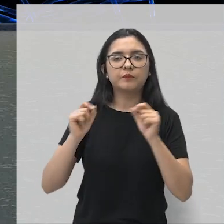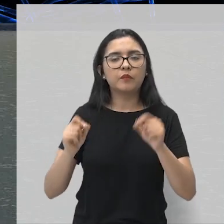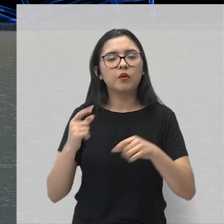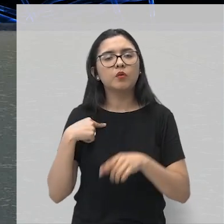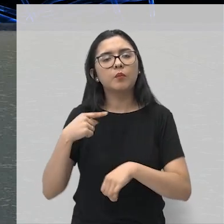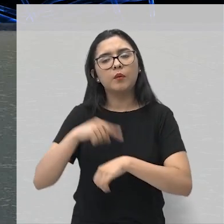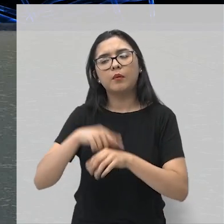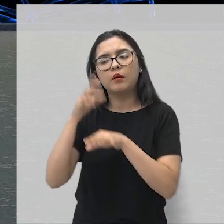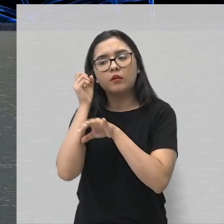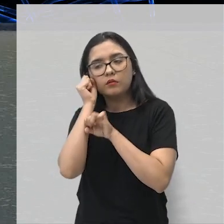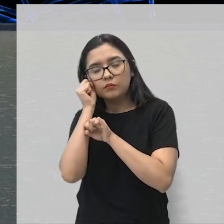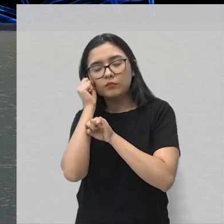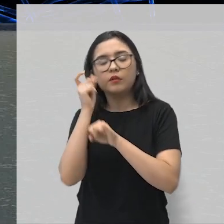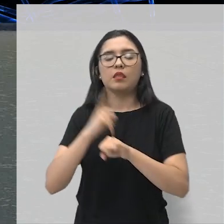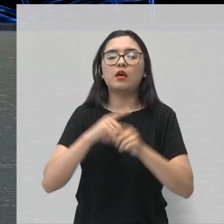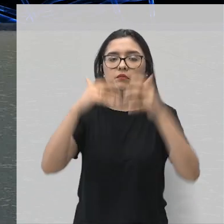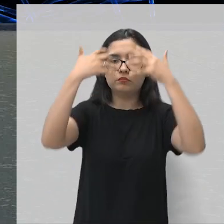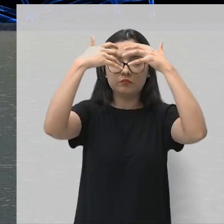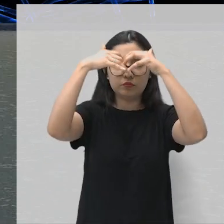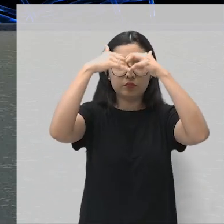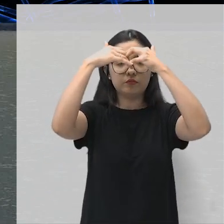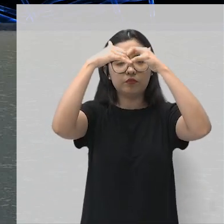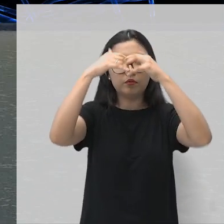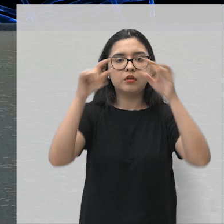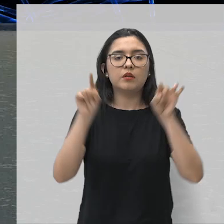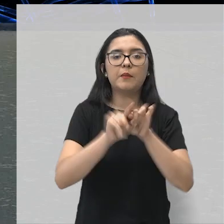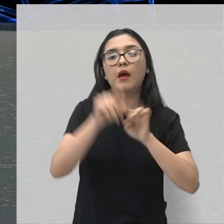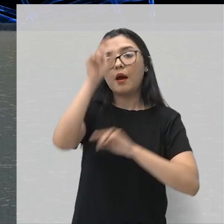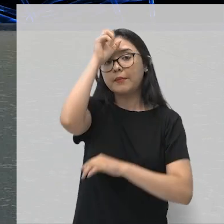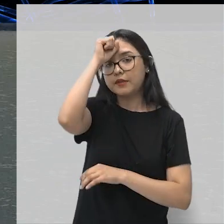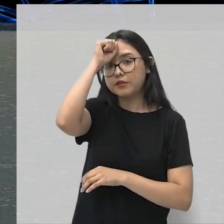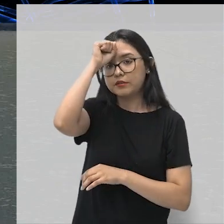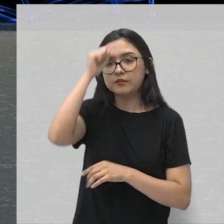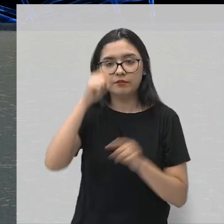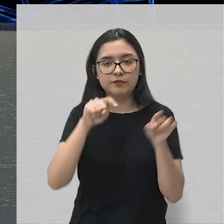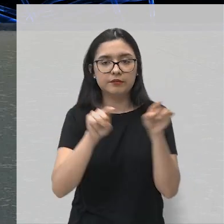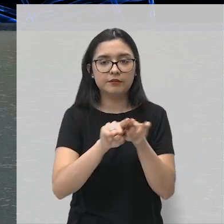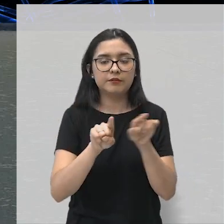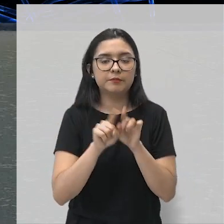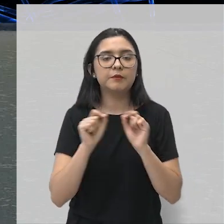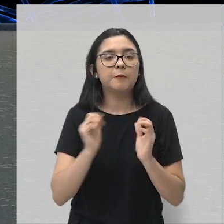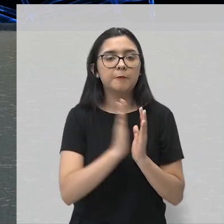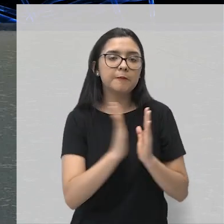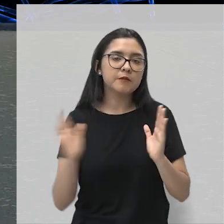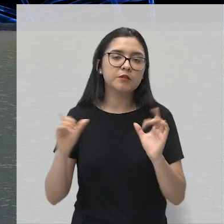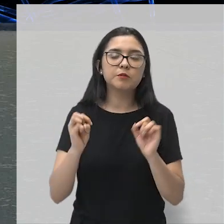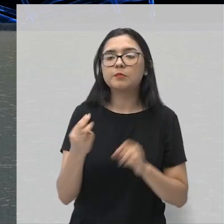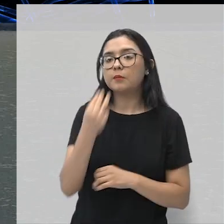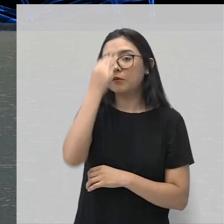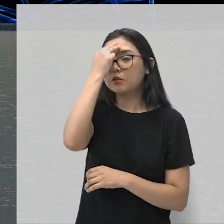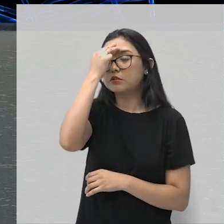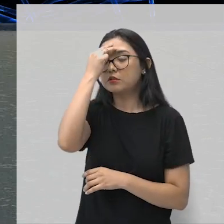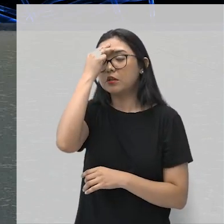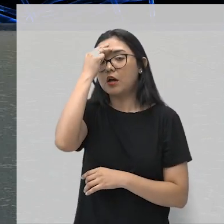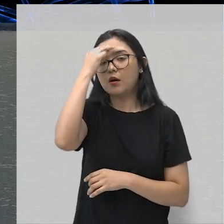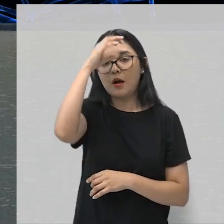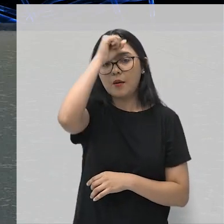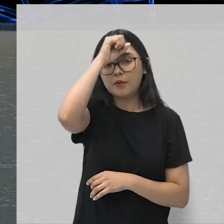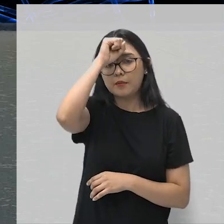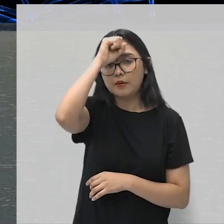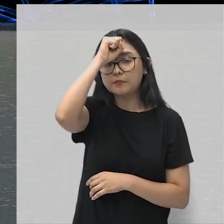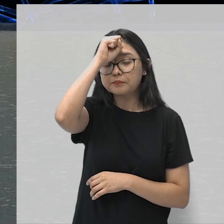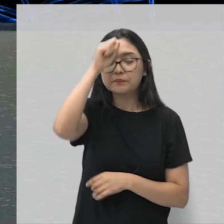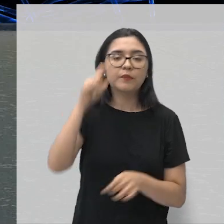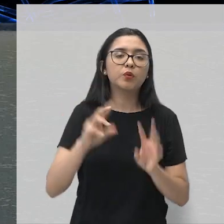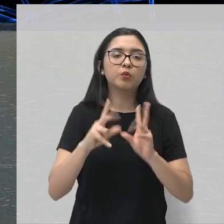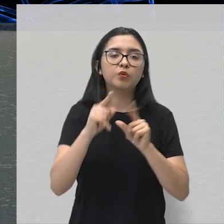a gente passa por um processo de reparos e ainda de aprendizagem, né, no processo de memorização, de retenção de